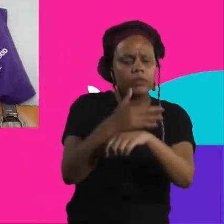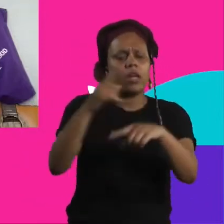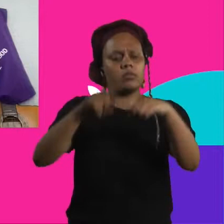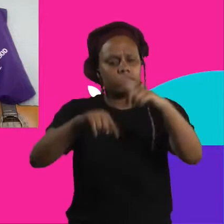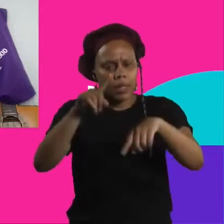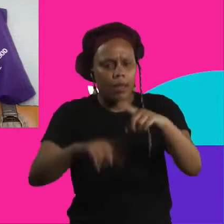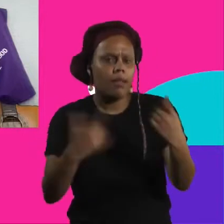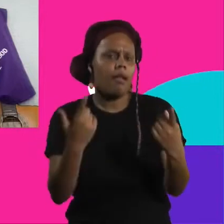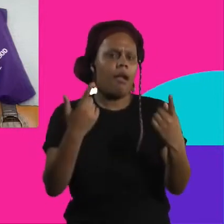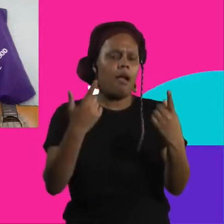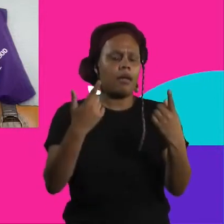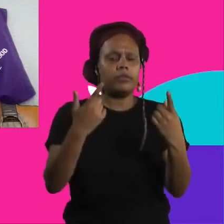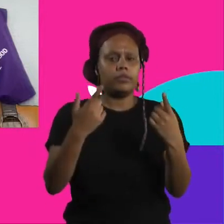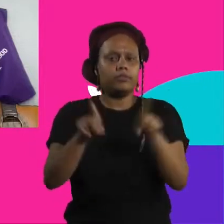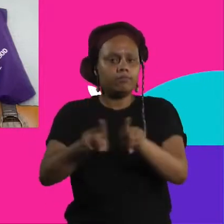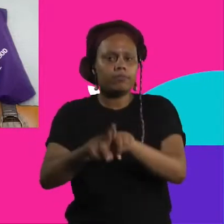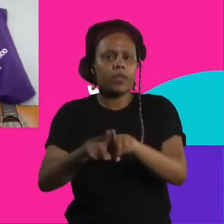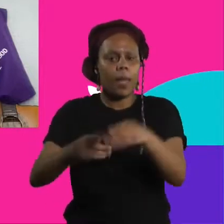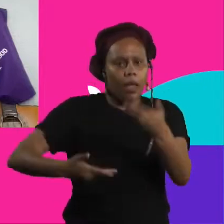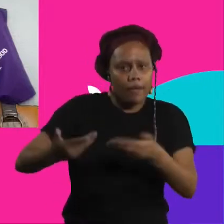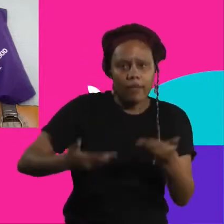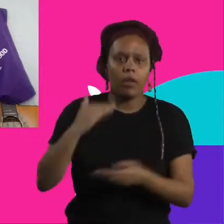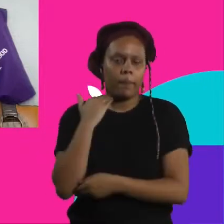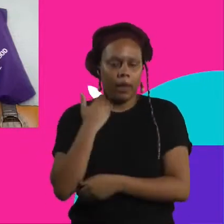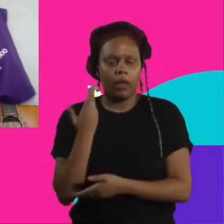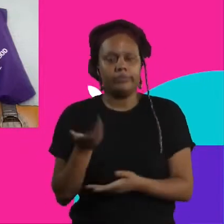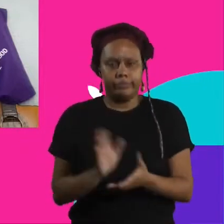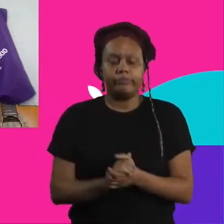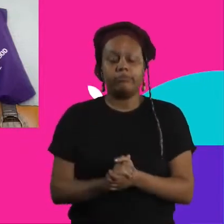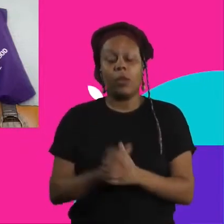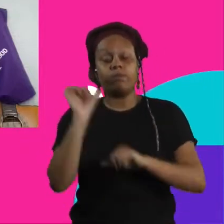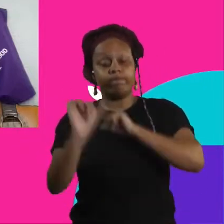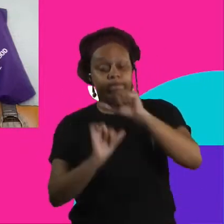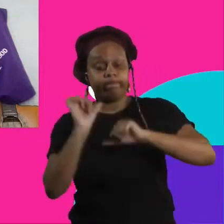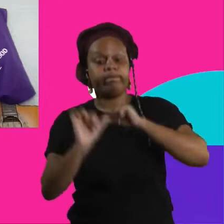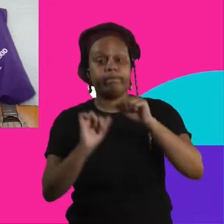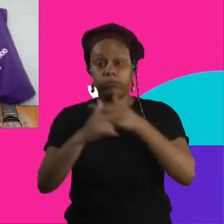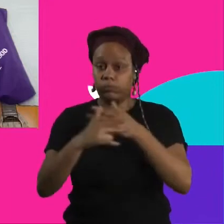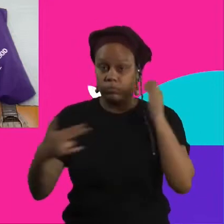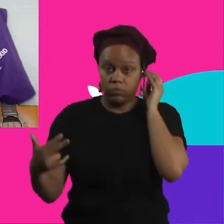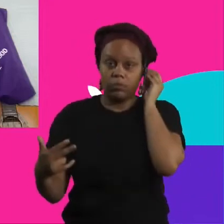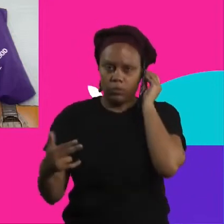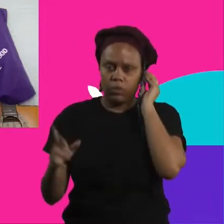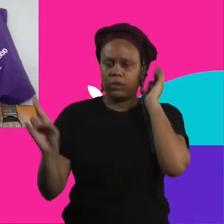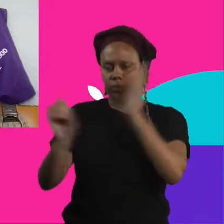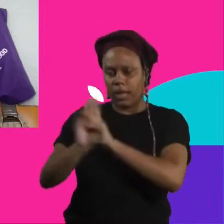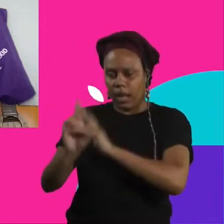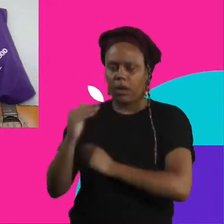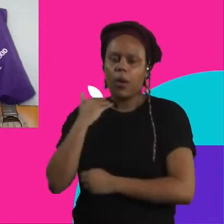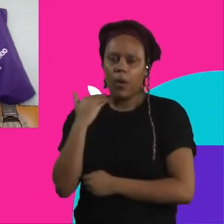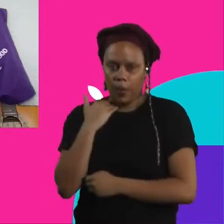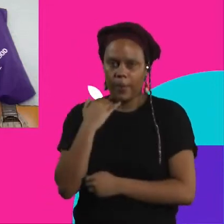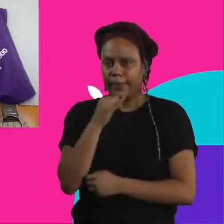do compartilhamento das informações. Então, isso muda alguns cenários, né, no que a gente conhece na relação com o banco, né?